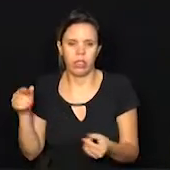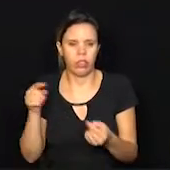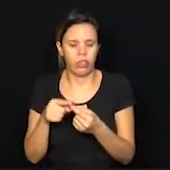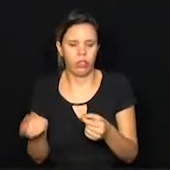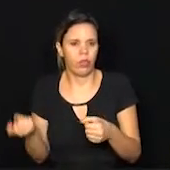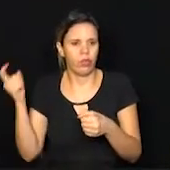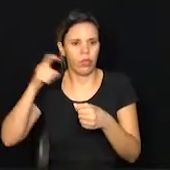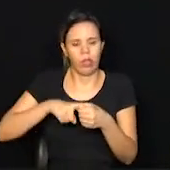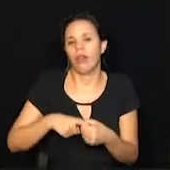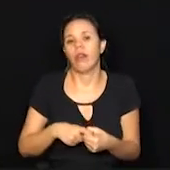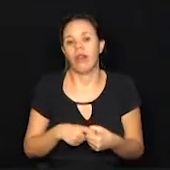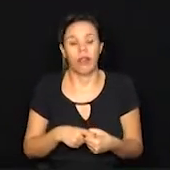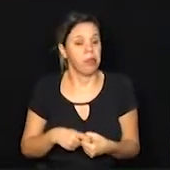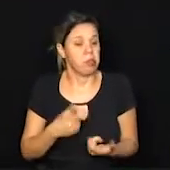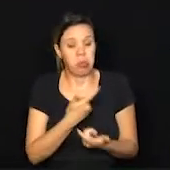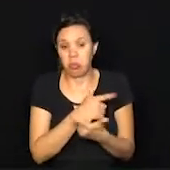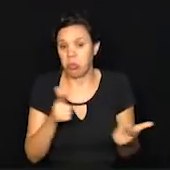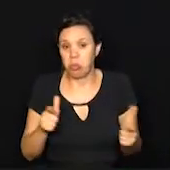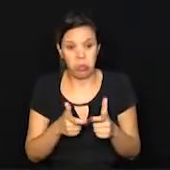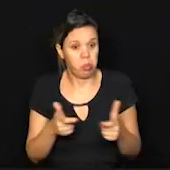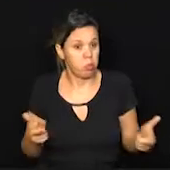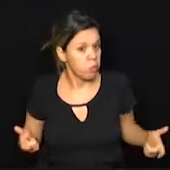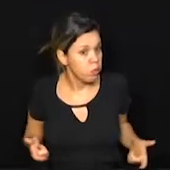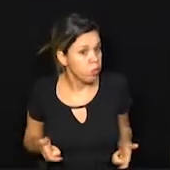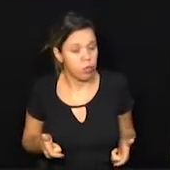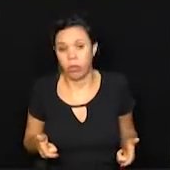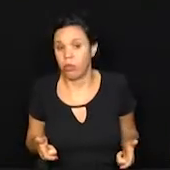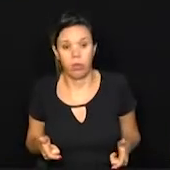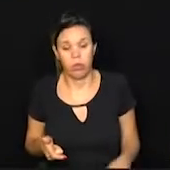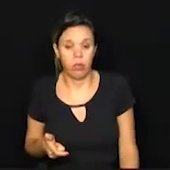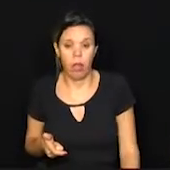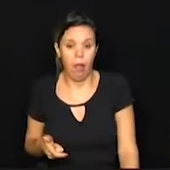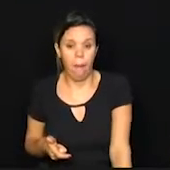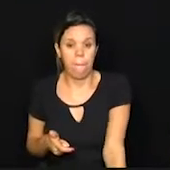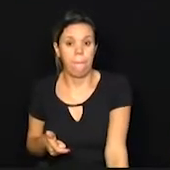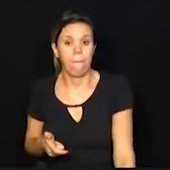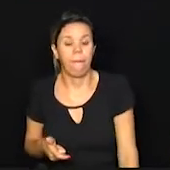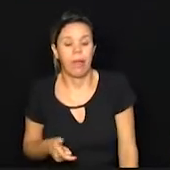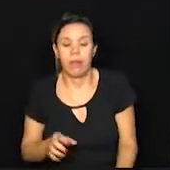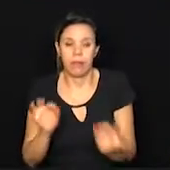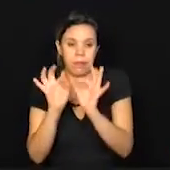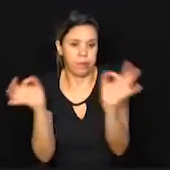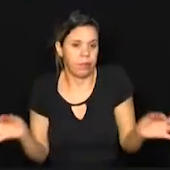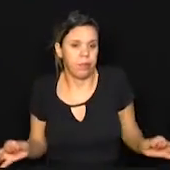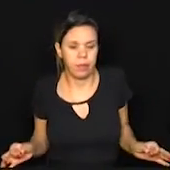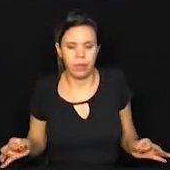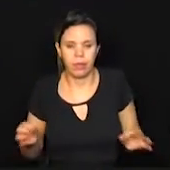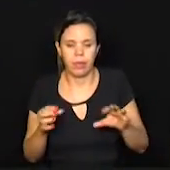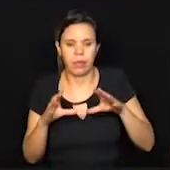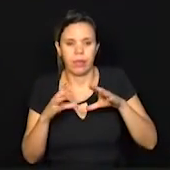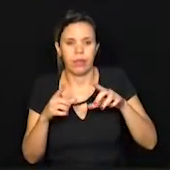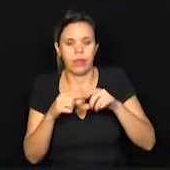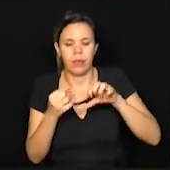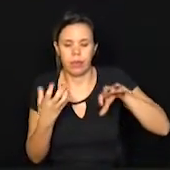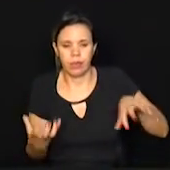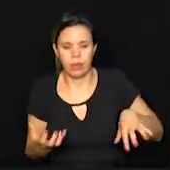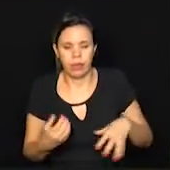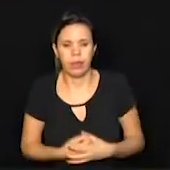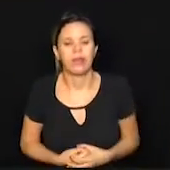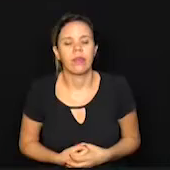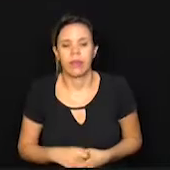voltar então eles não tinham maioria nem mesmo simples no Congresso mais